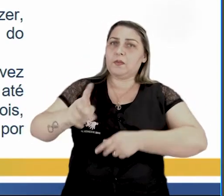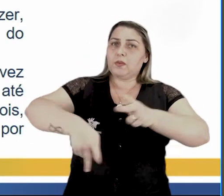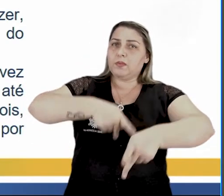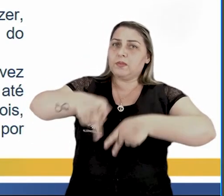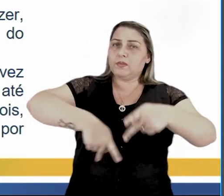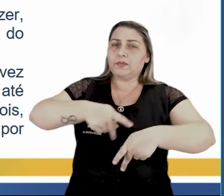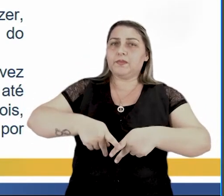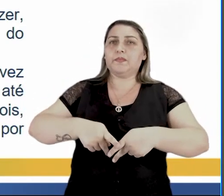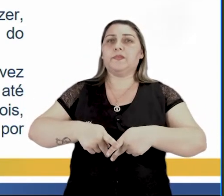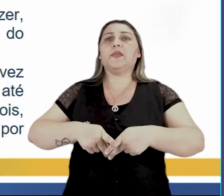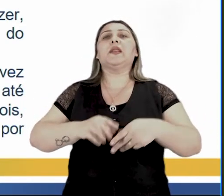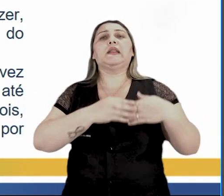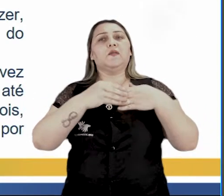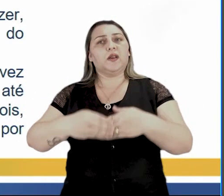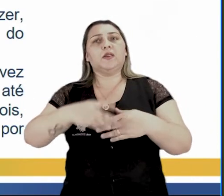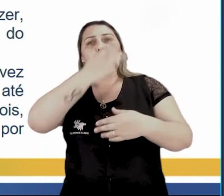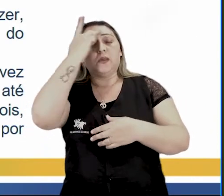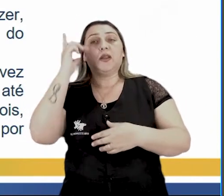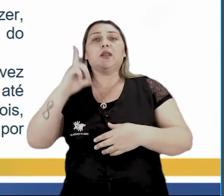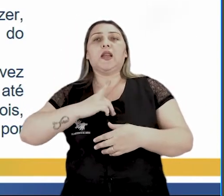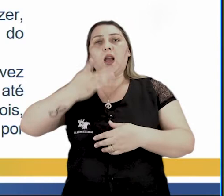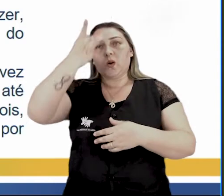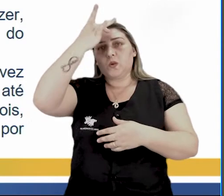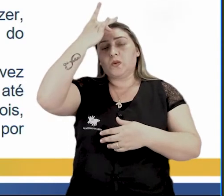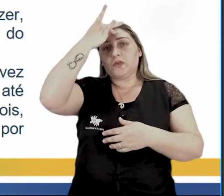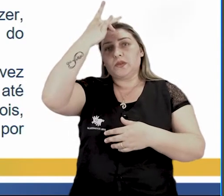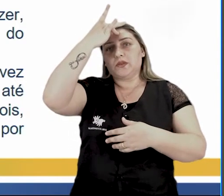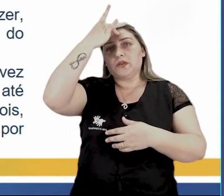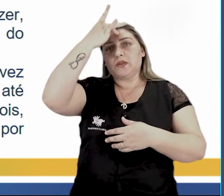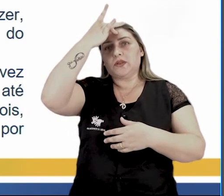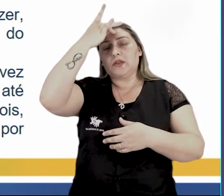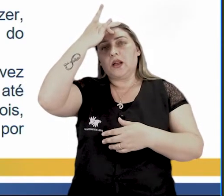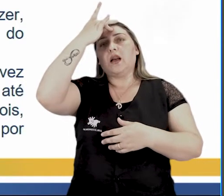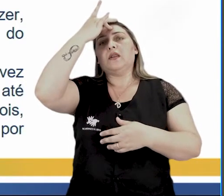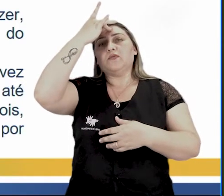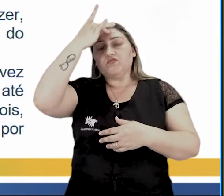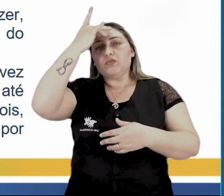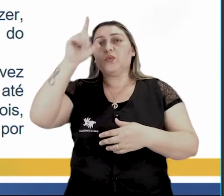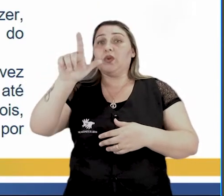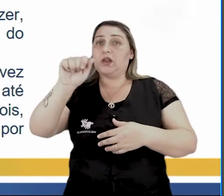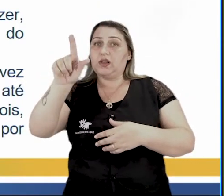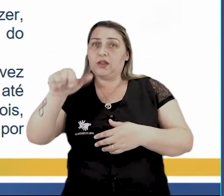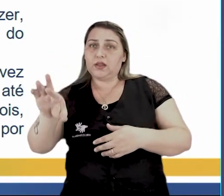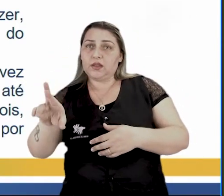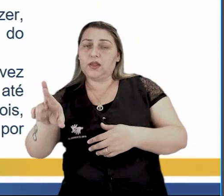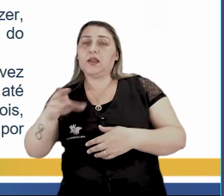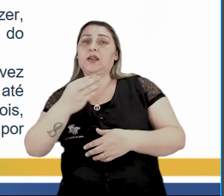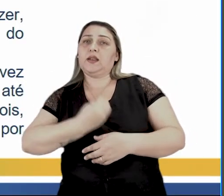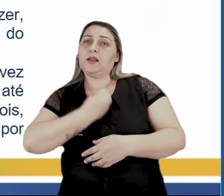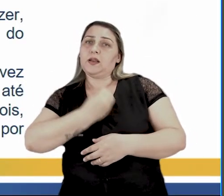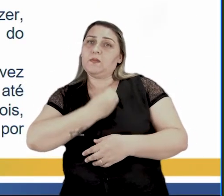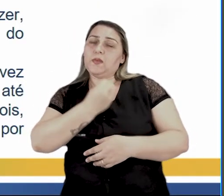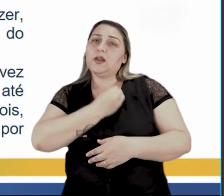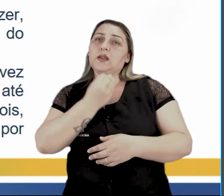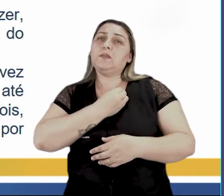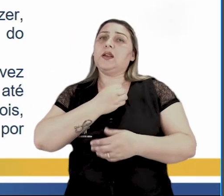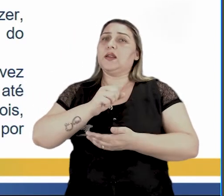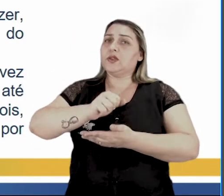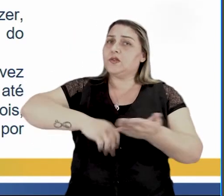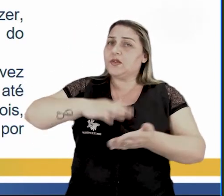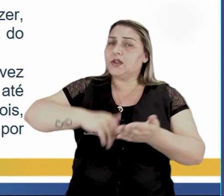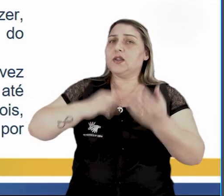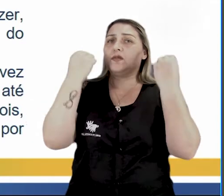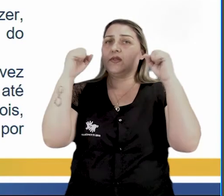população, o que levou as pessoas a terem consciência social a respeito do lazer e da participação mais ativa nesse tipo de